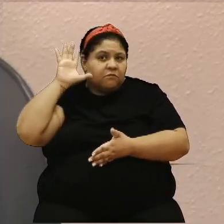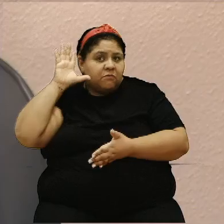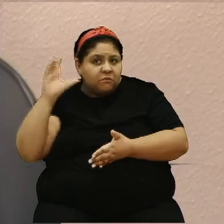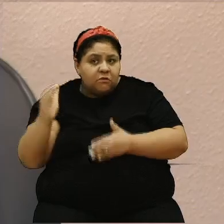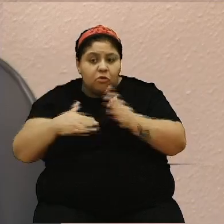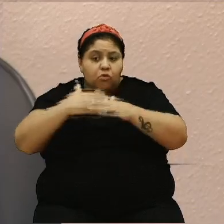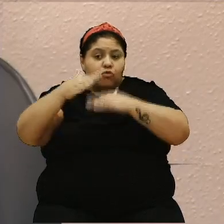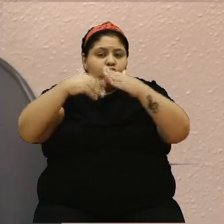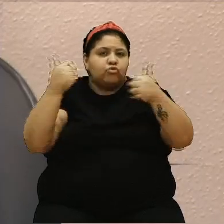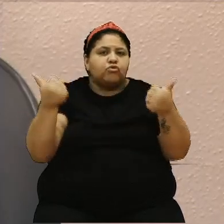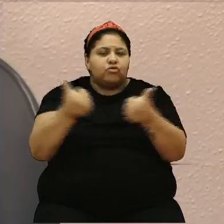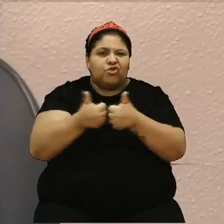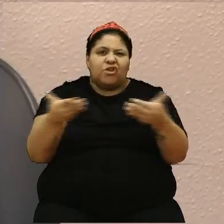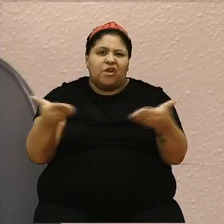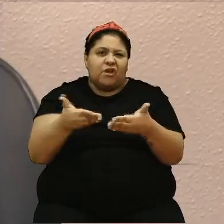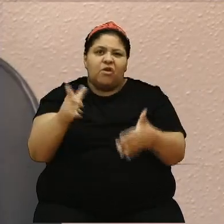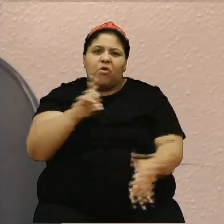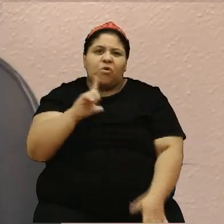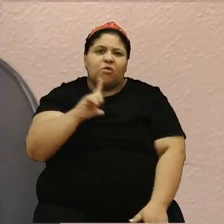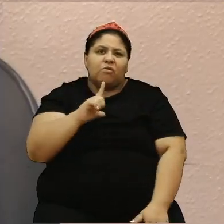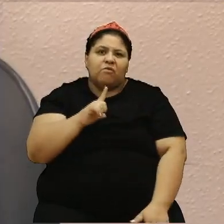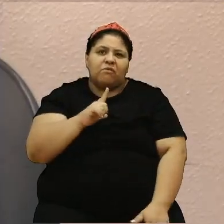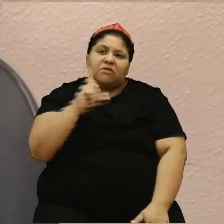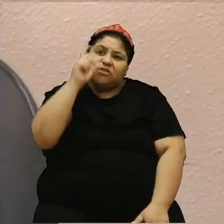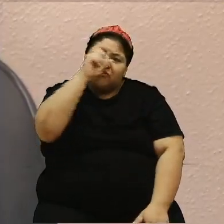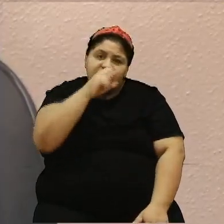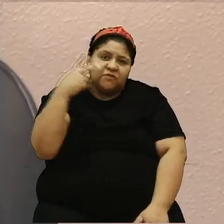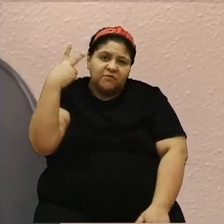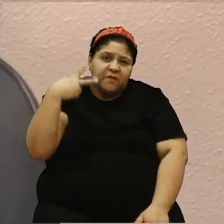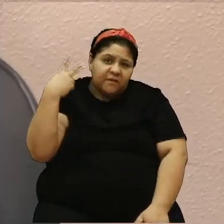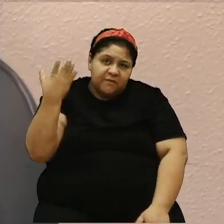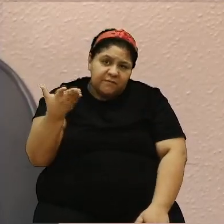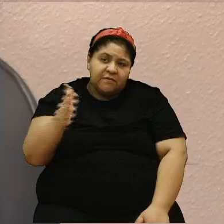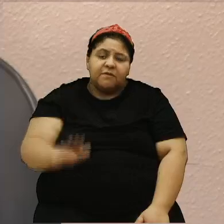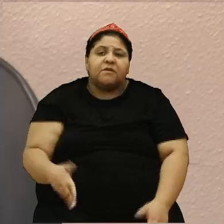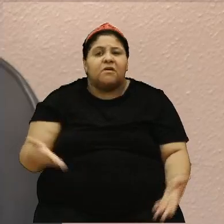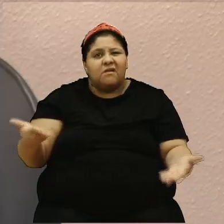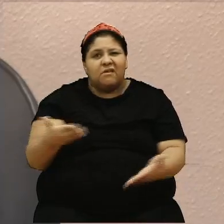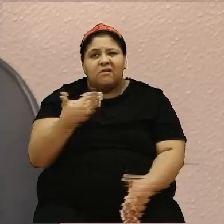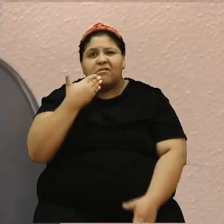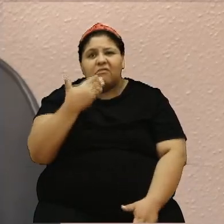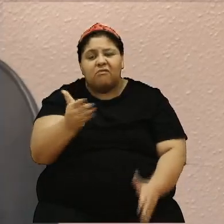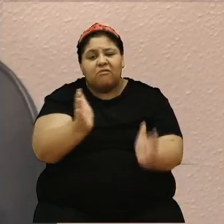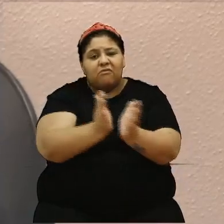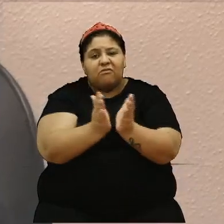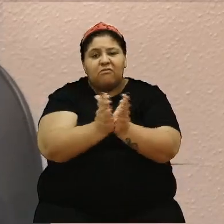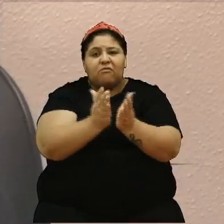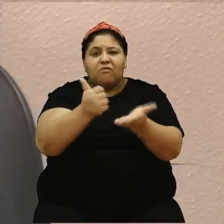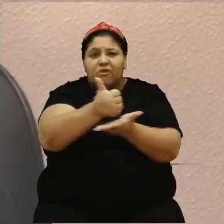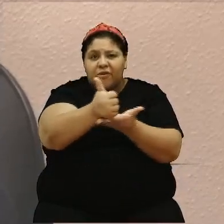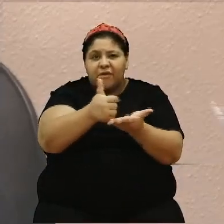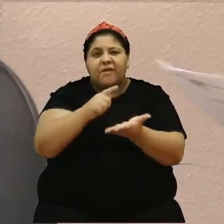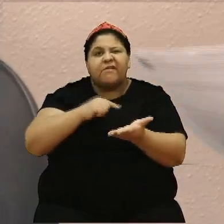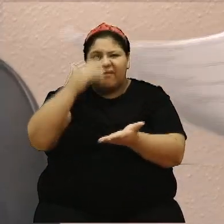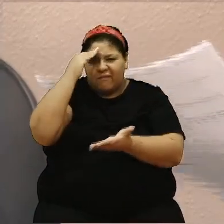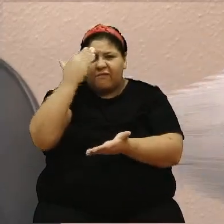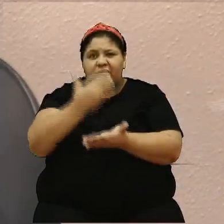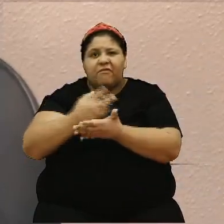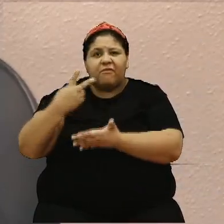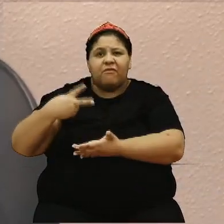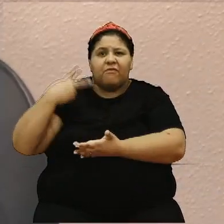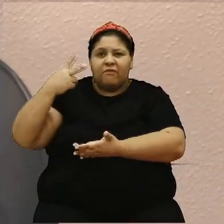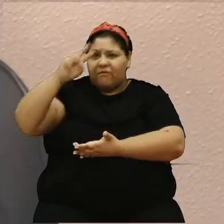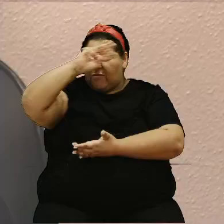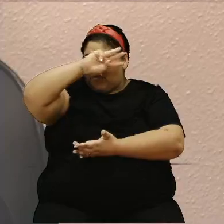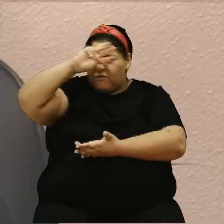construir junto. Agora, se não tem isso, fica difícil, vereadores. Então, faço aqui um pedido para os colegas da base. E tenho certeza, vereador